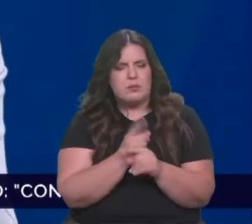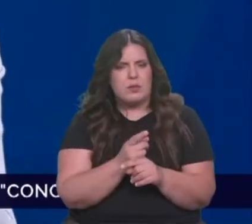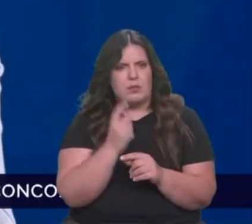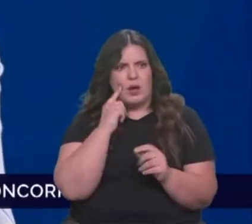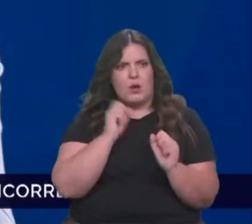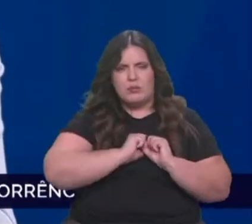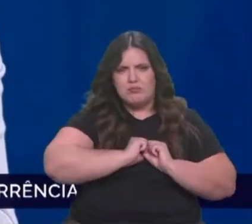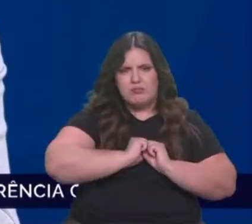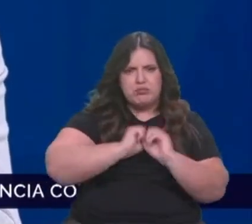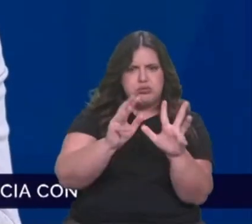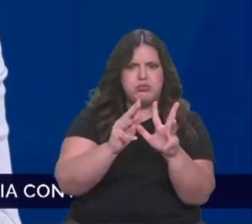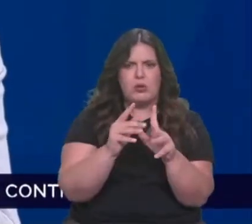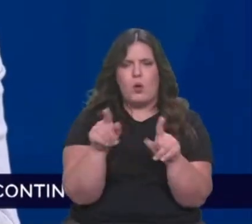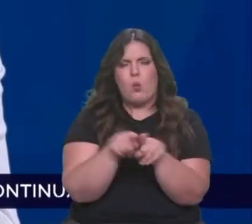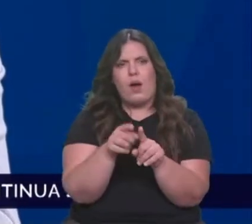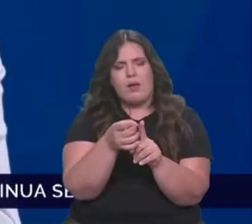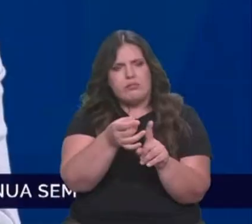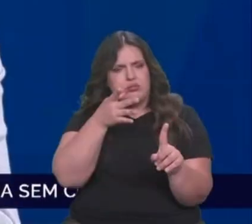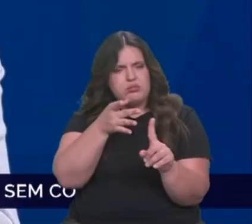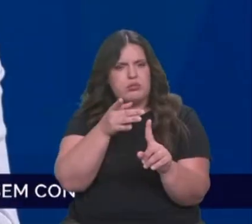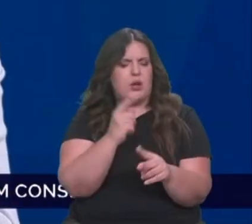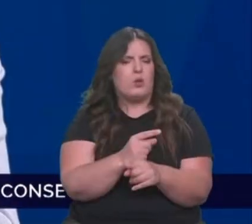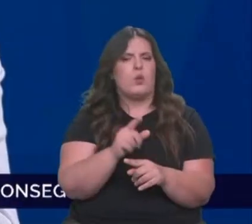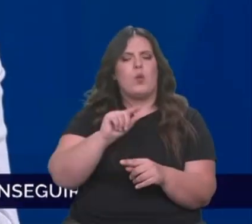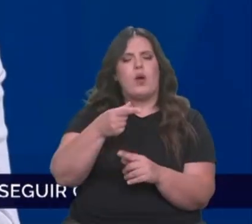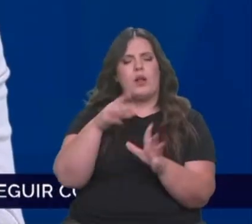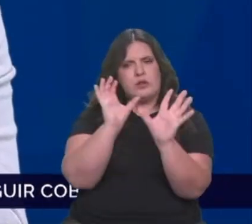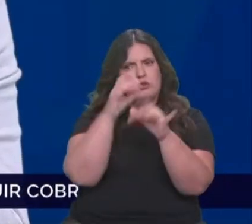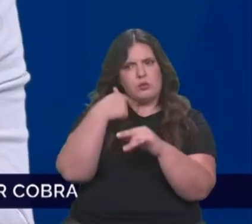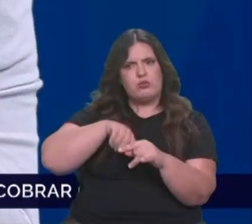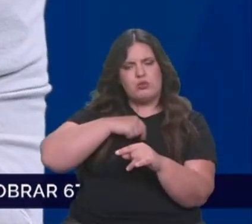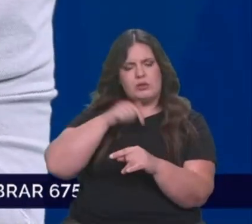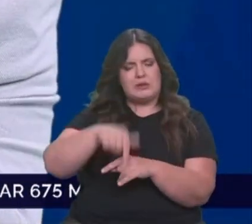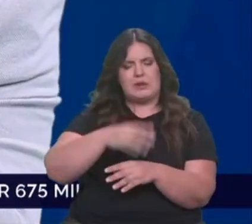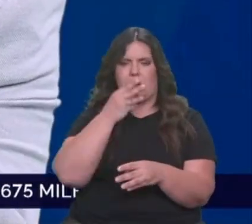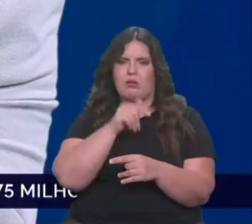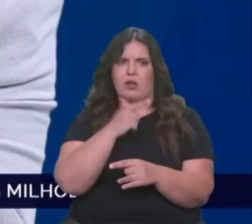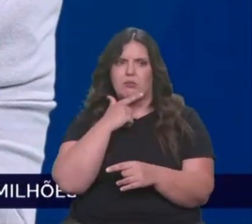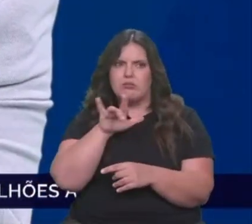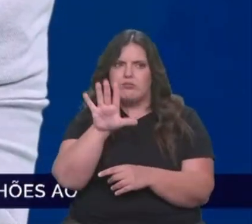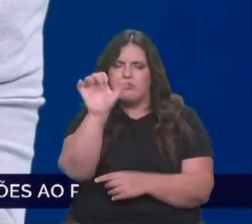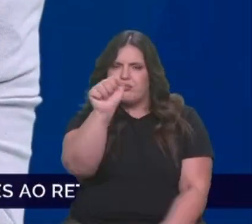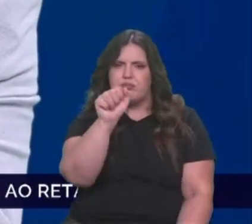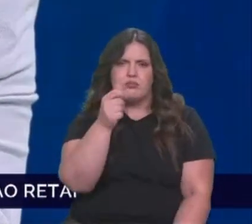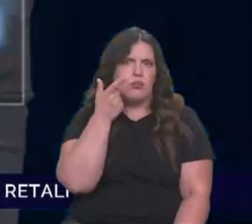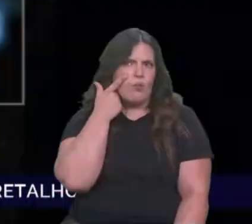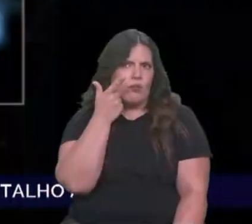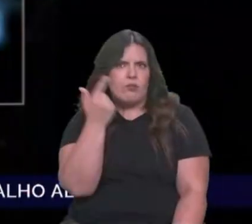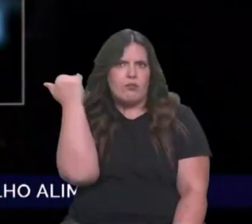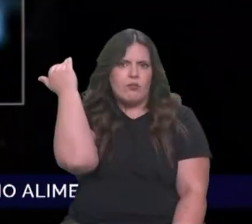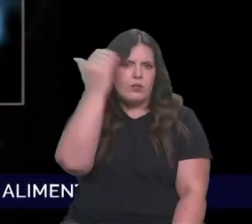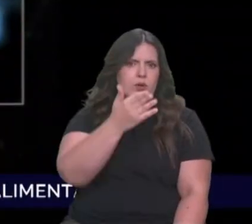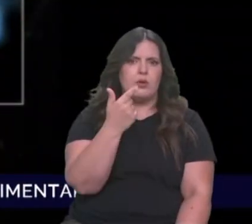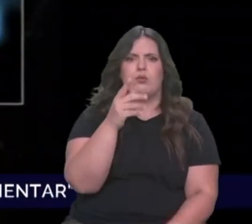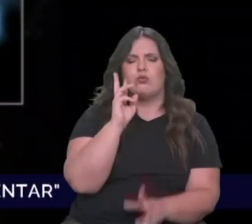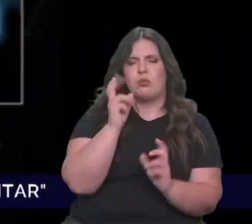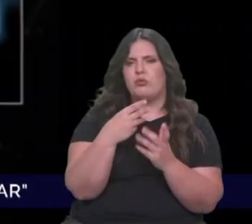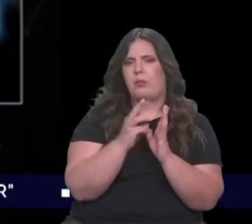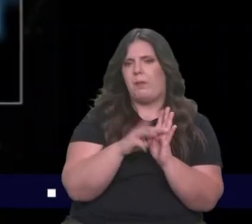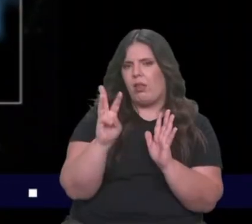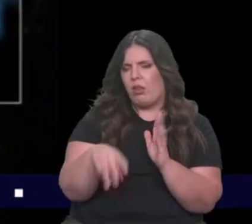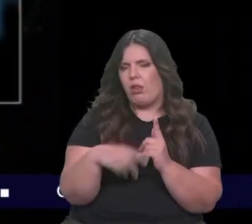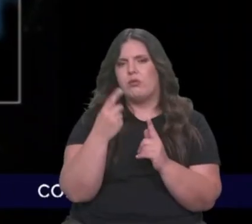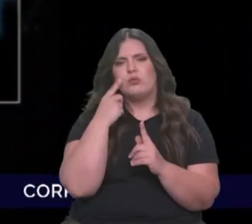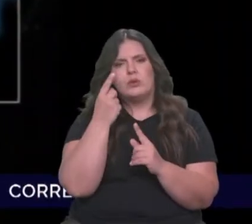são flashes que os nossos radiotelescópios aqui na Terra conseguem encontrar no céu. Já descobrimos milhares, conhecemos-las